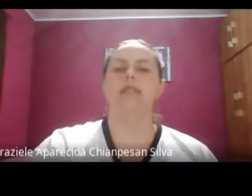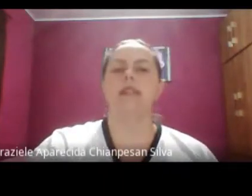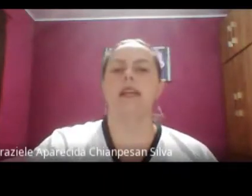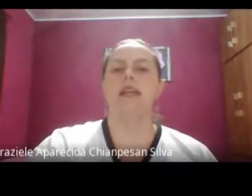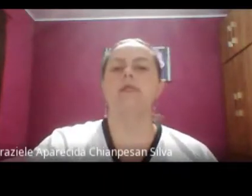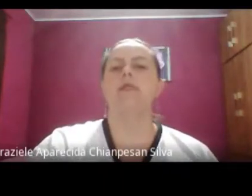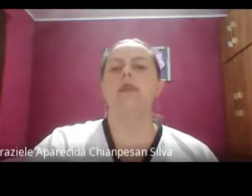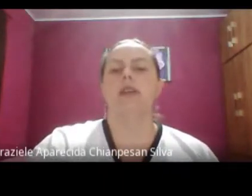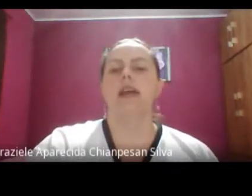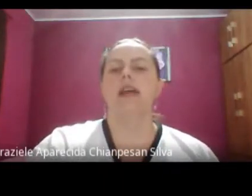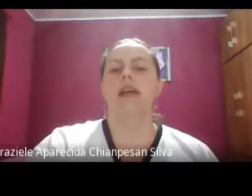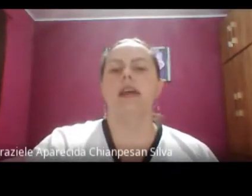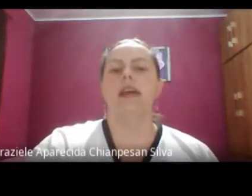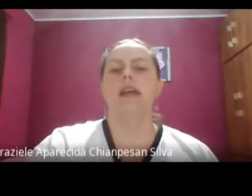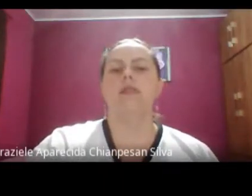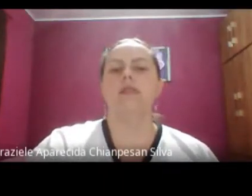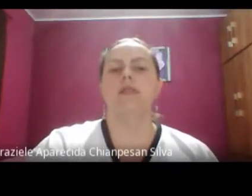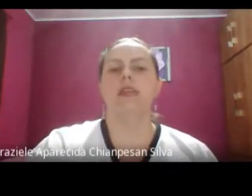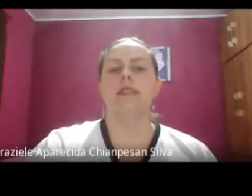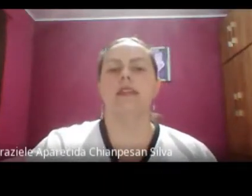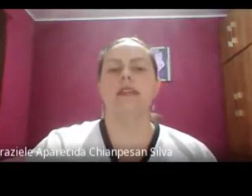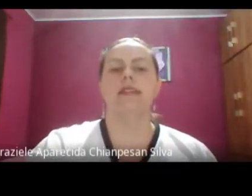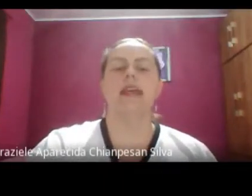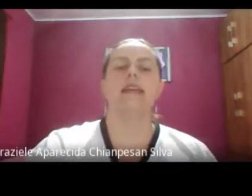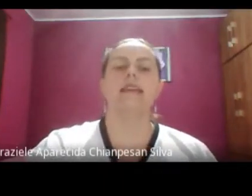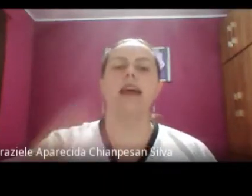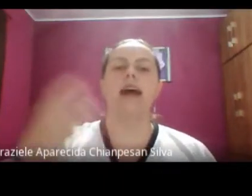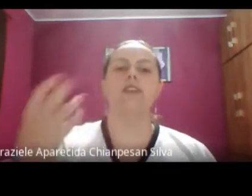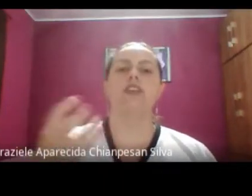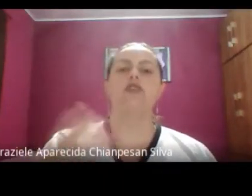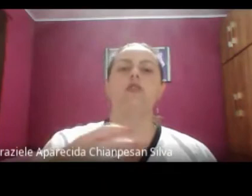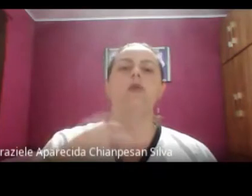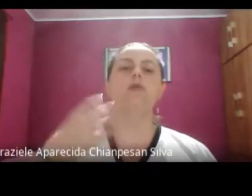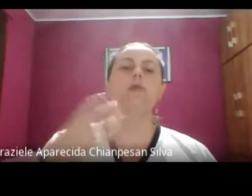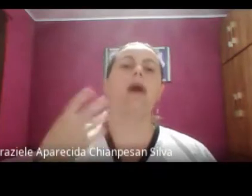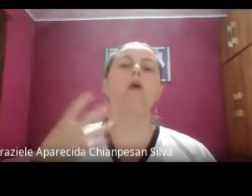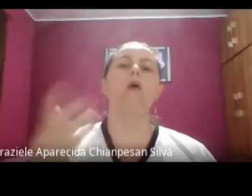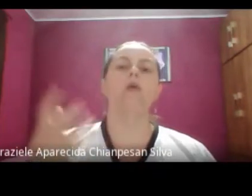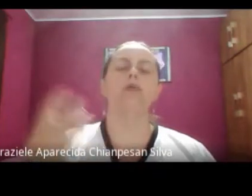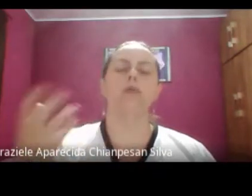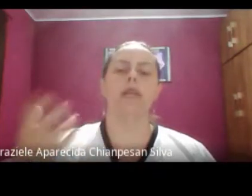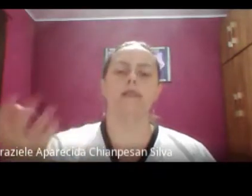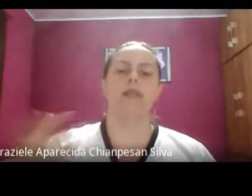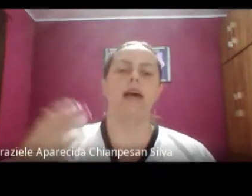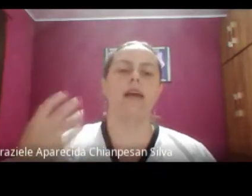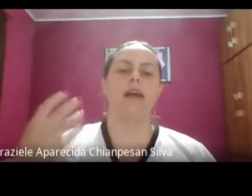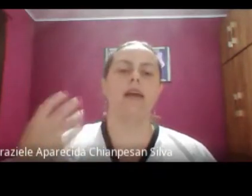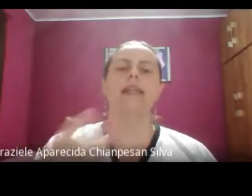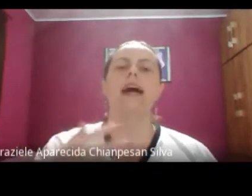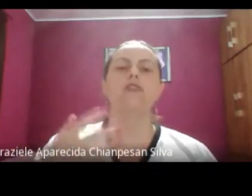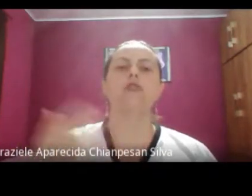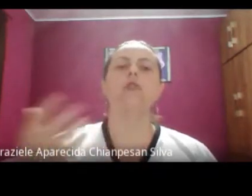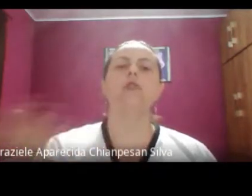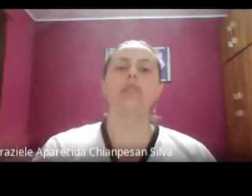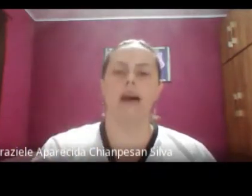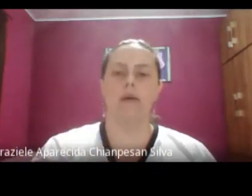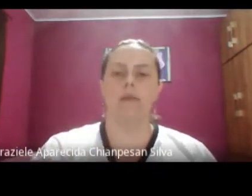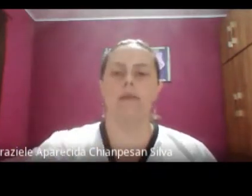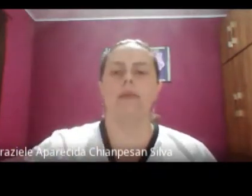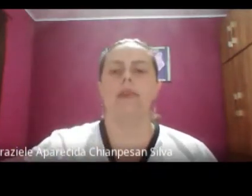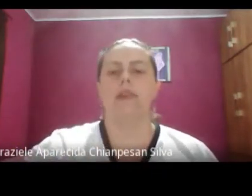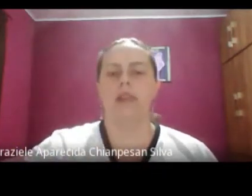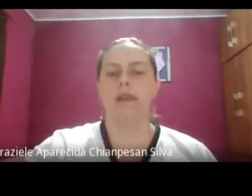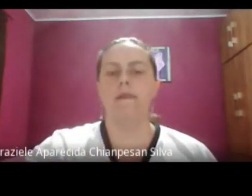cultural brasileiro, né? Desse resgate aí do barroco no Brasil, da época da arte